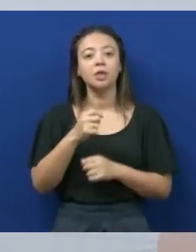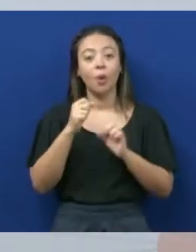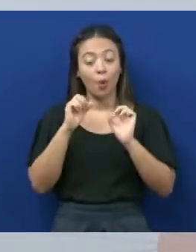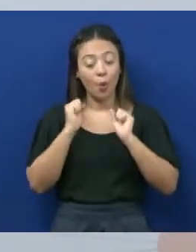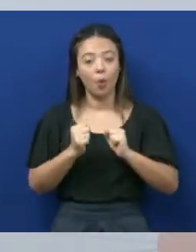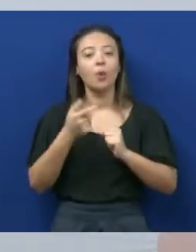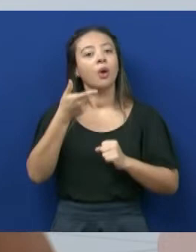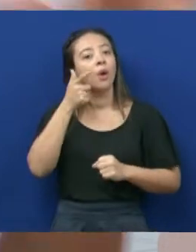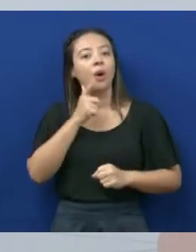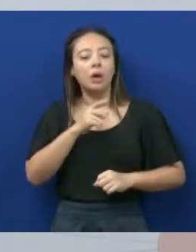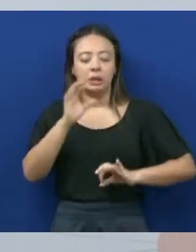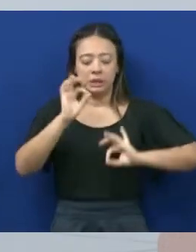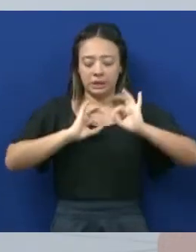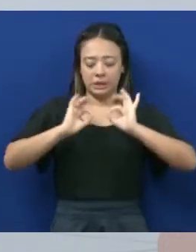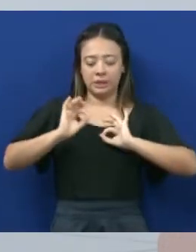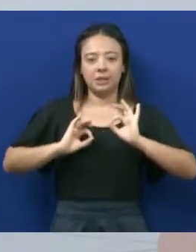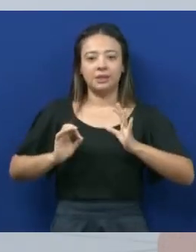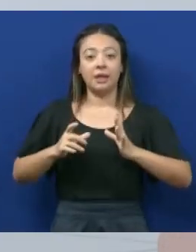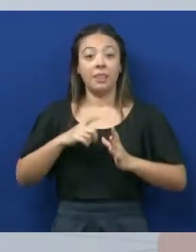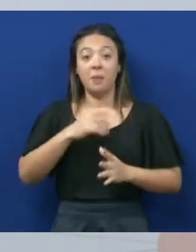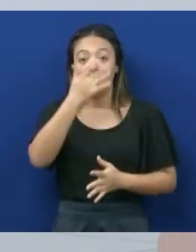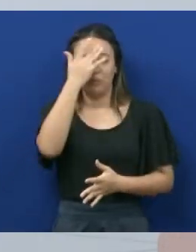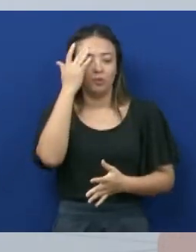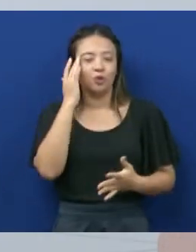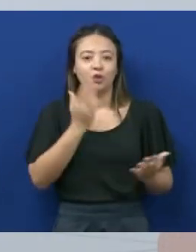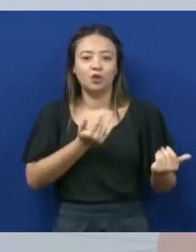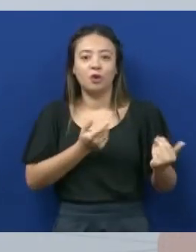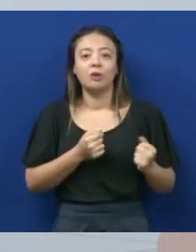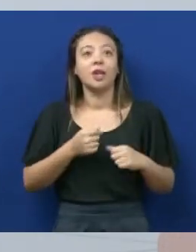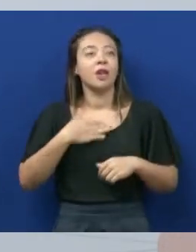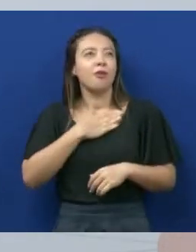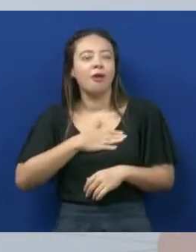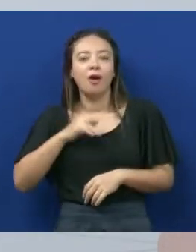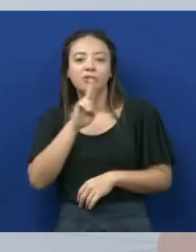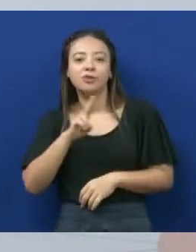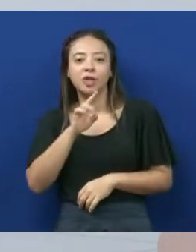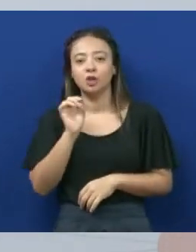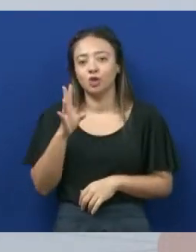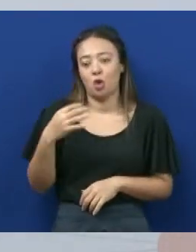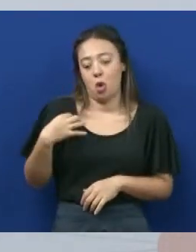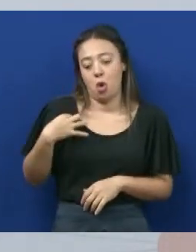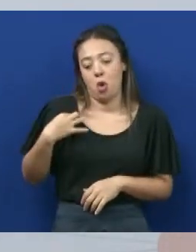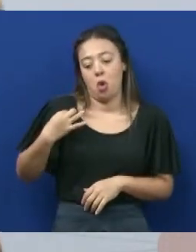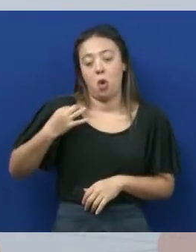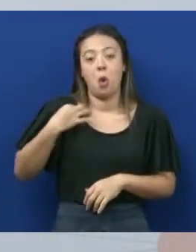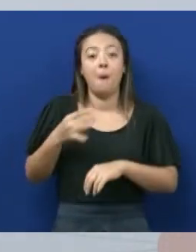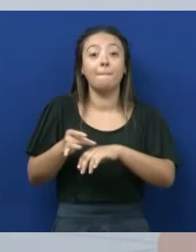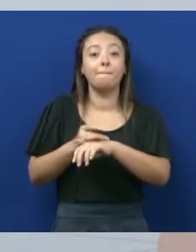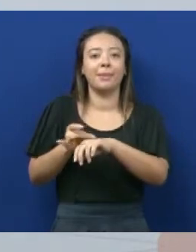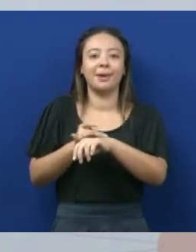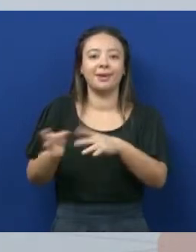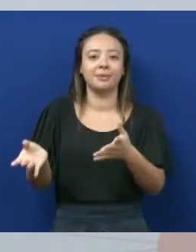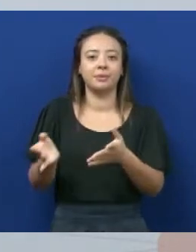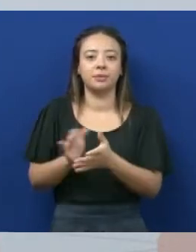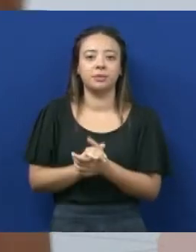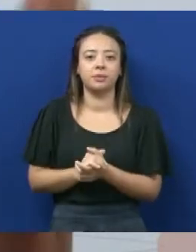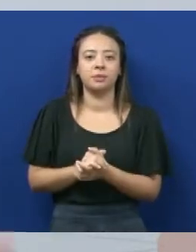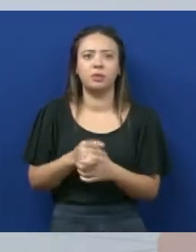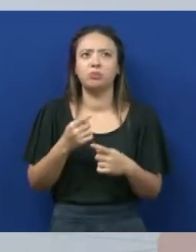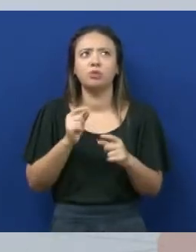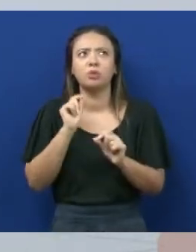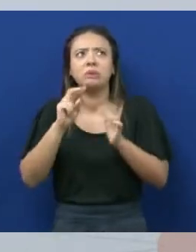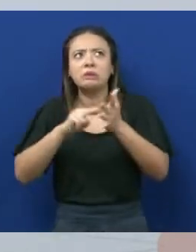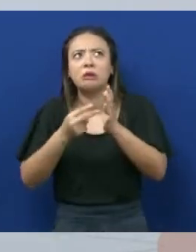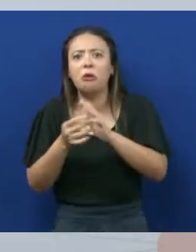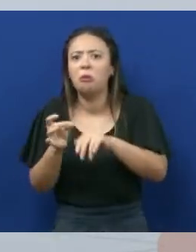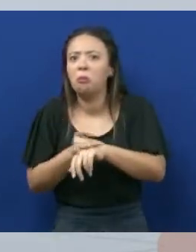personifica. Tem jovens aí que só gostam de usar o preto. O que o preto significa, pessoal? Essa pergunta vai ficar no ar para você